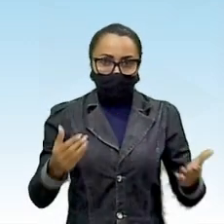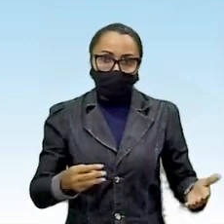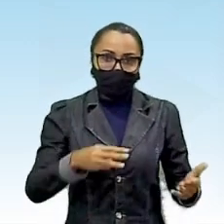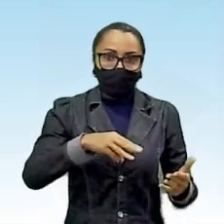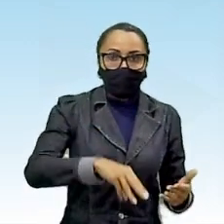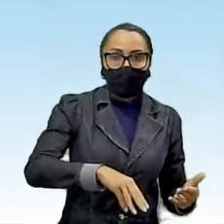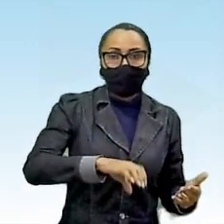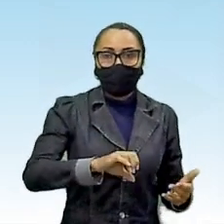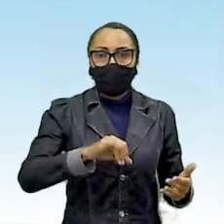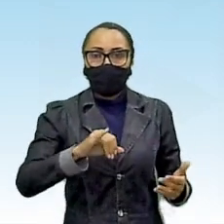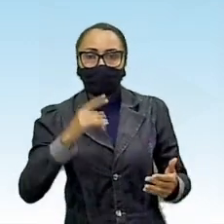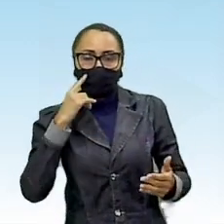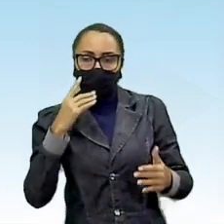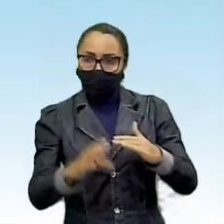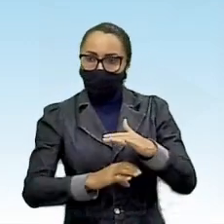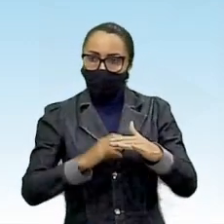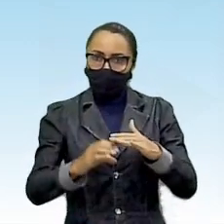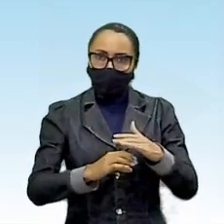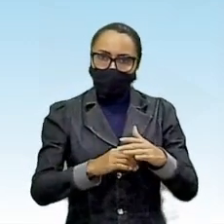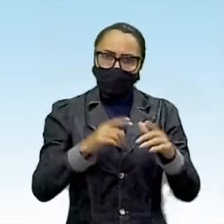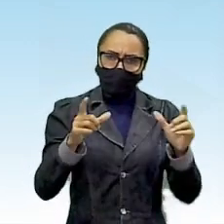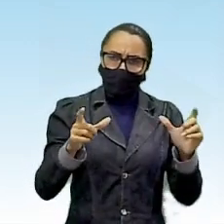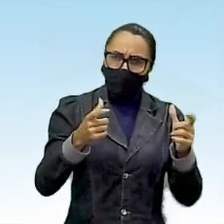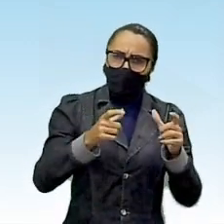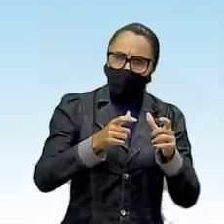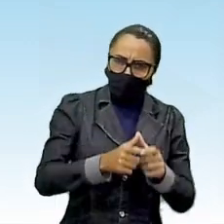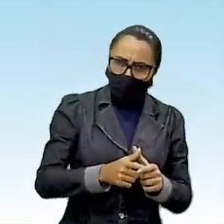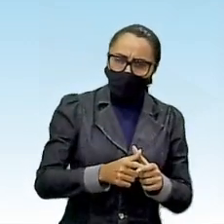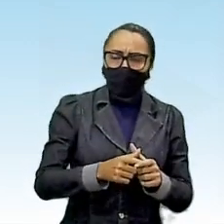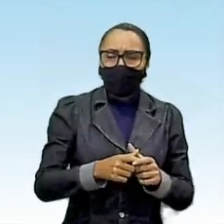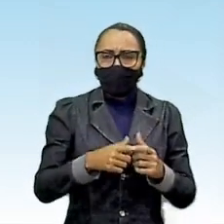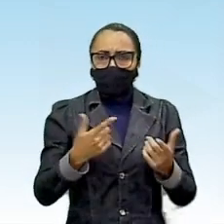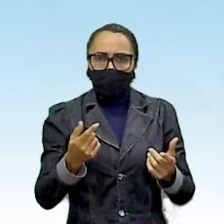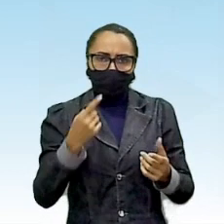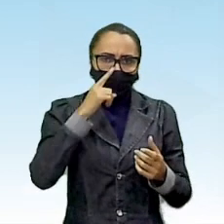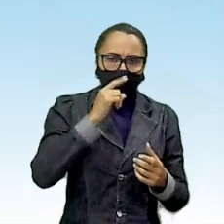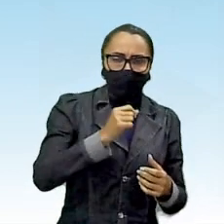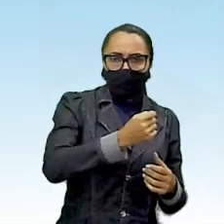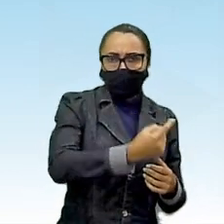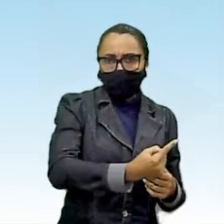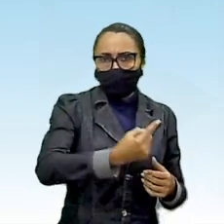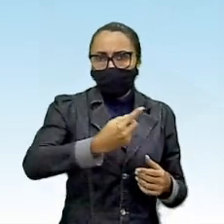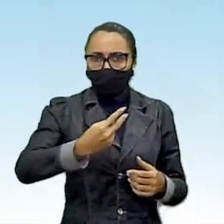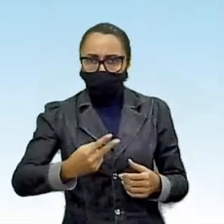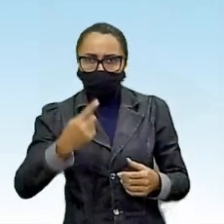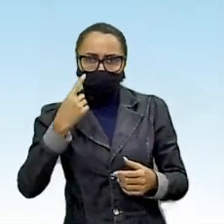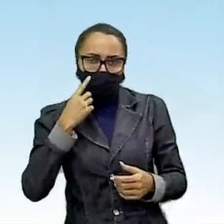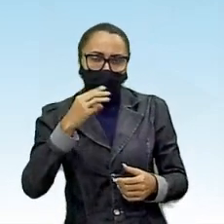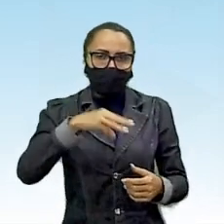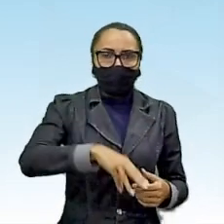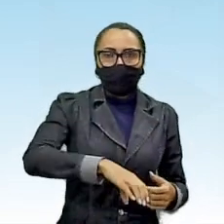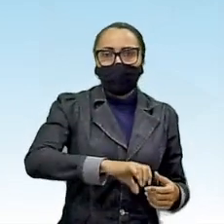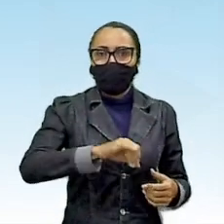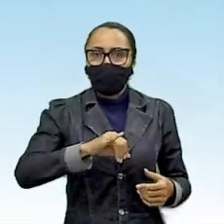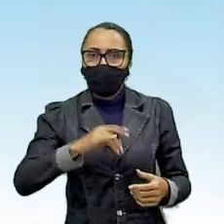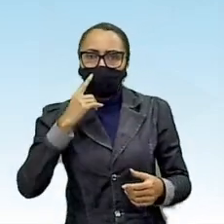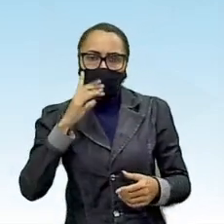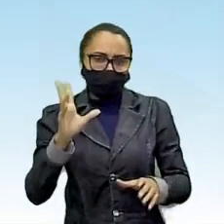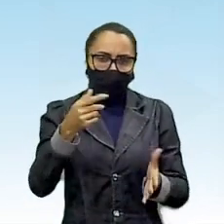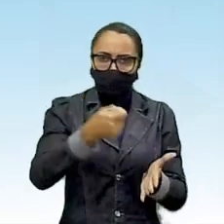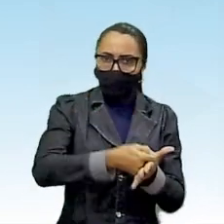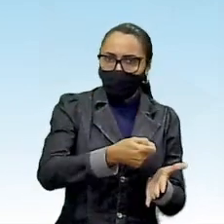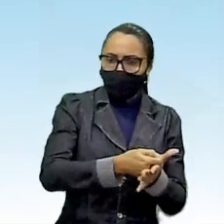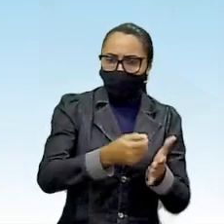e a empresa de pequeno porte, de grau risco 1 e 2, e o microempreendedor individual, o MEI, não são obrigados